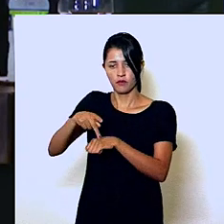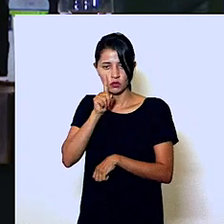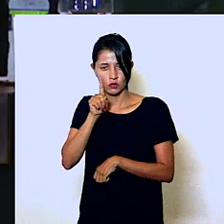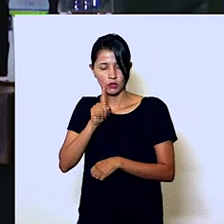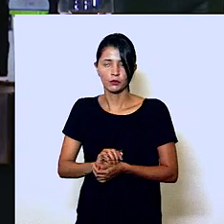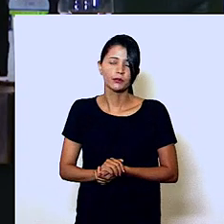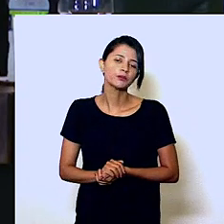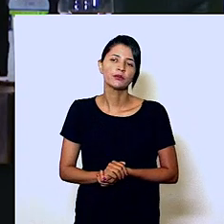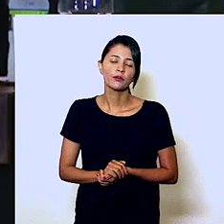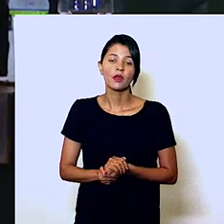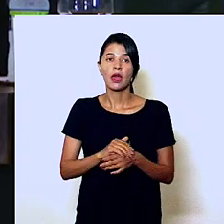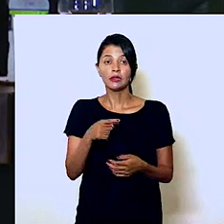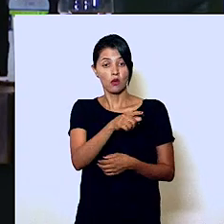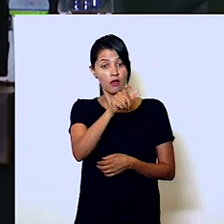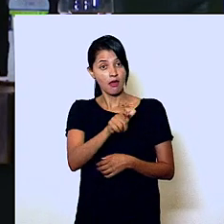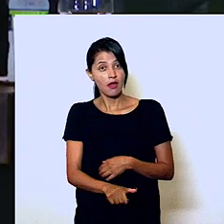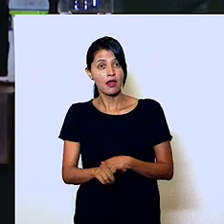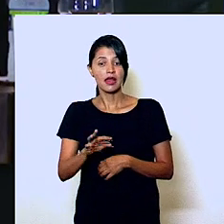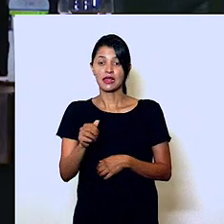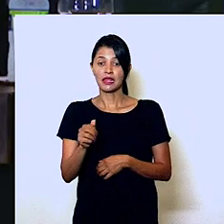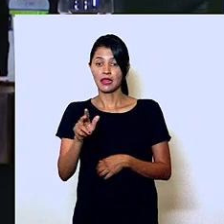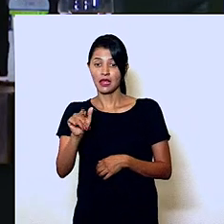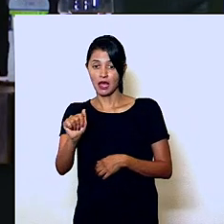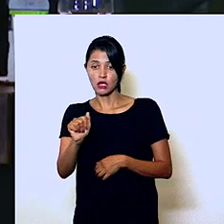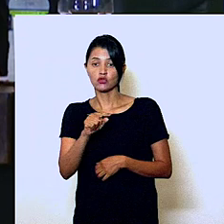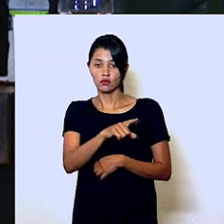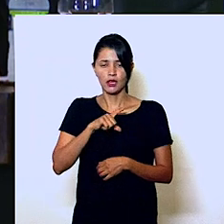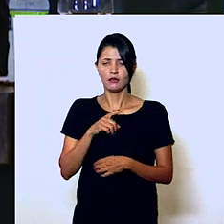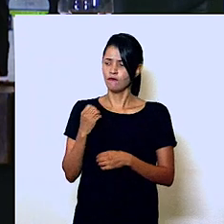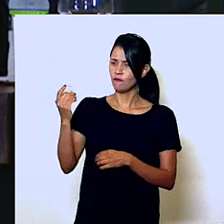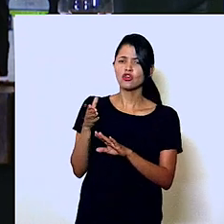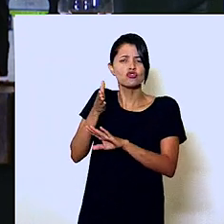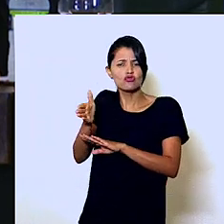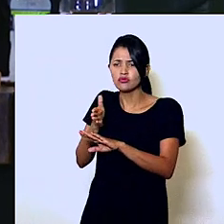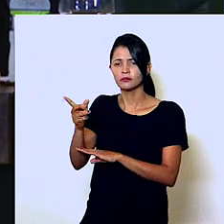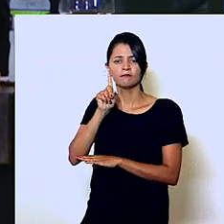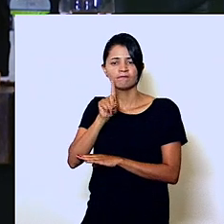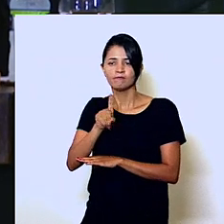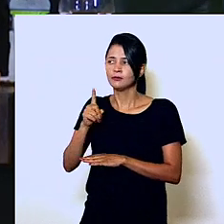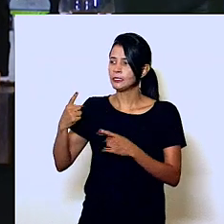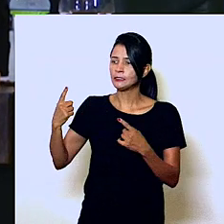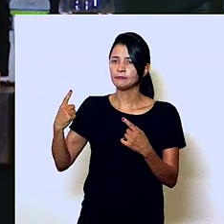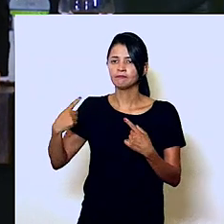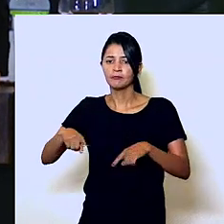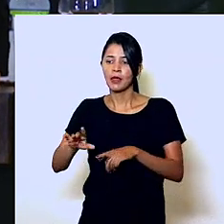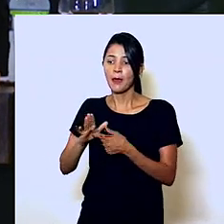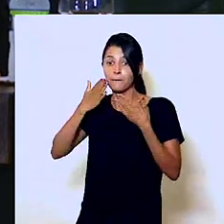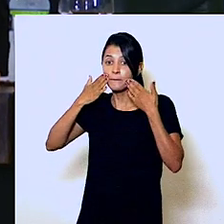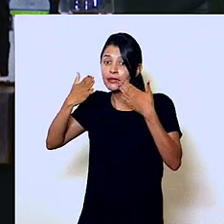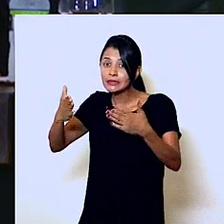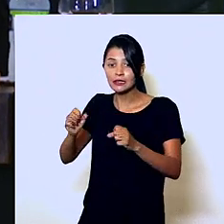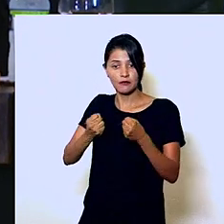Lima viajou seguidas vezes a Washington para apresentar e defender os avanços legislativos domésticos e informática